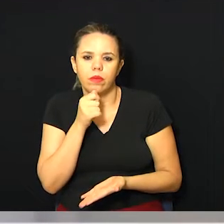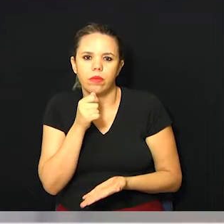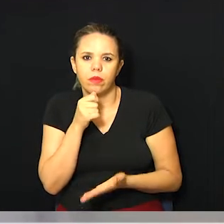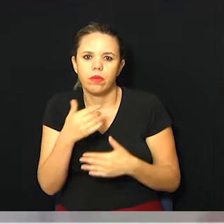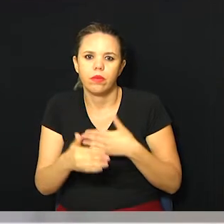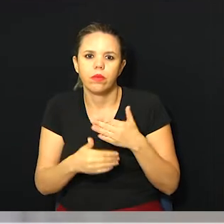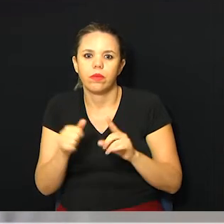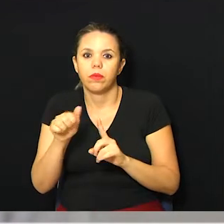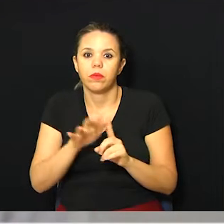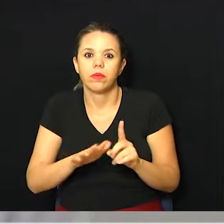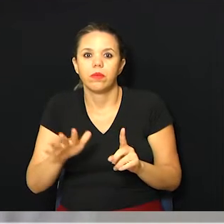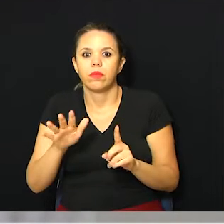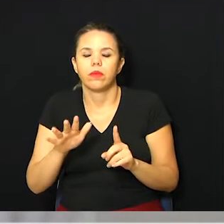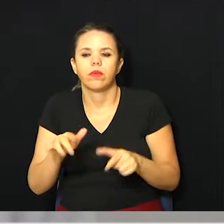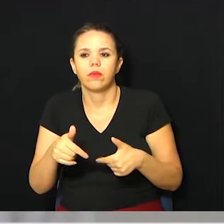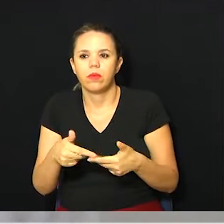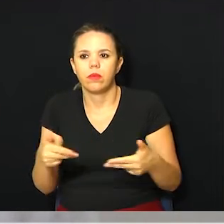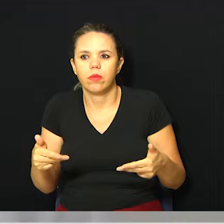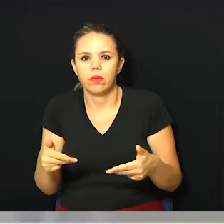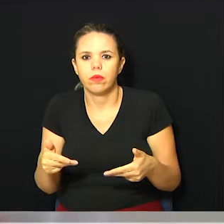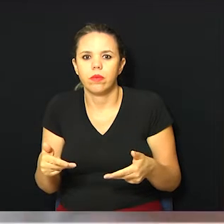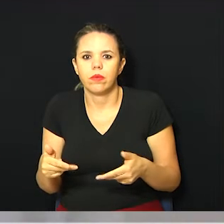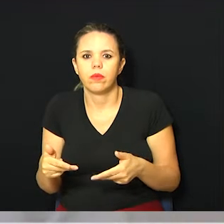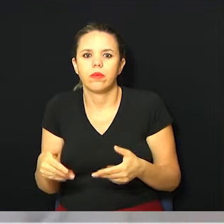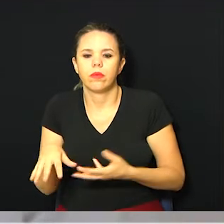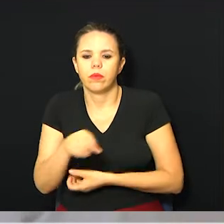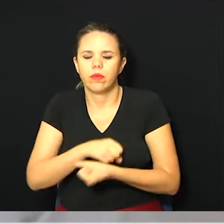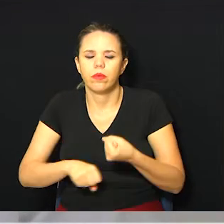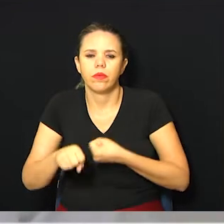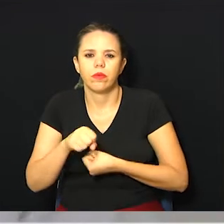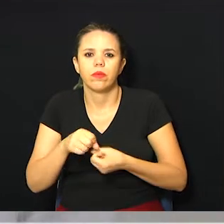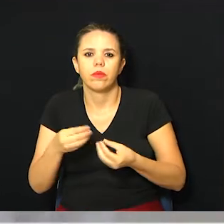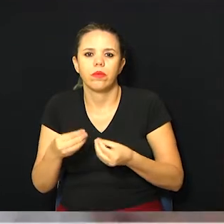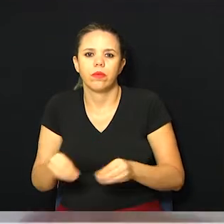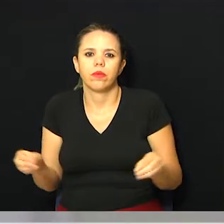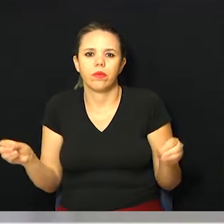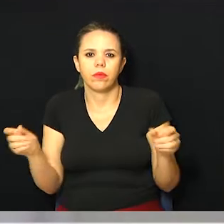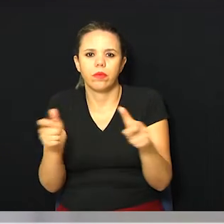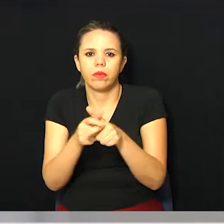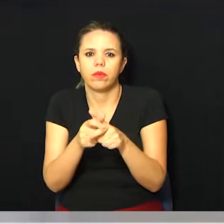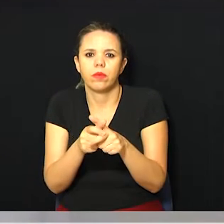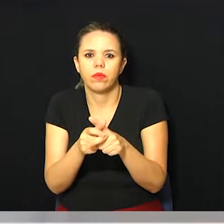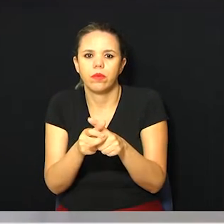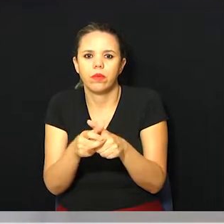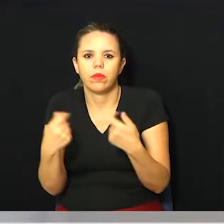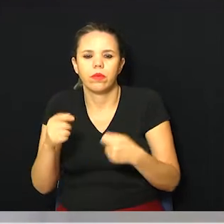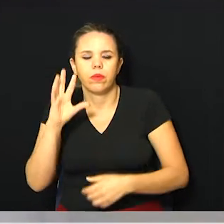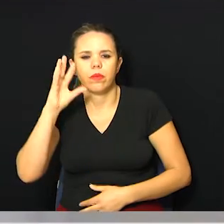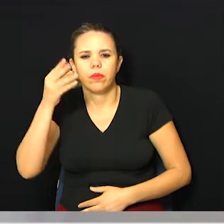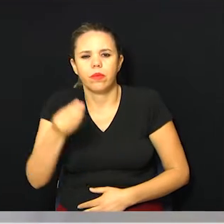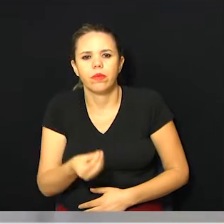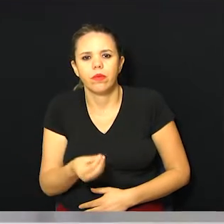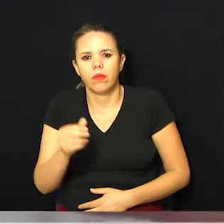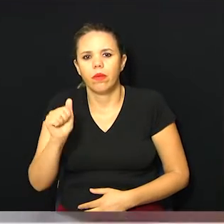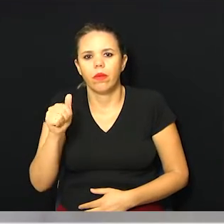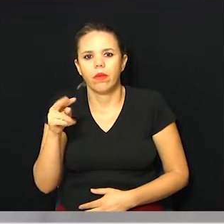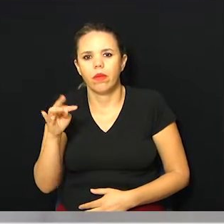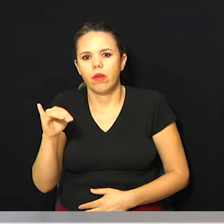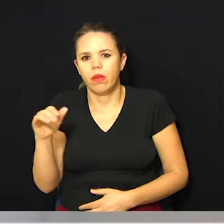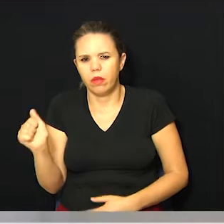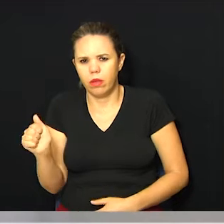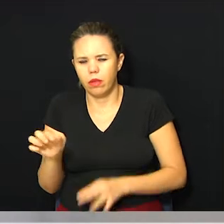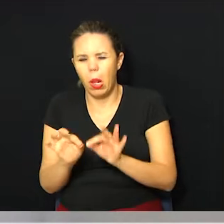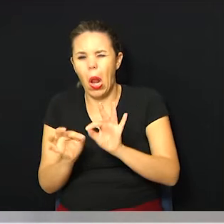sociedade, tomar esse caminho mais sustentável, os impactos seriam mínimos. E o que a gente precisa entender é que a Antártica está muito longe, mas o